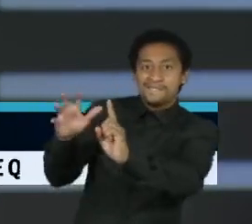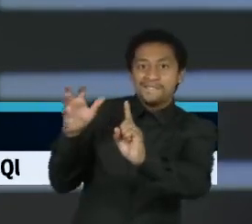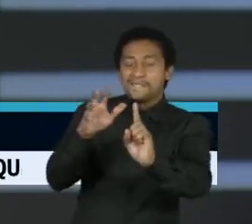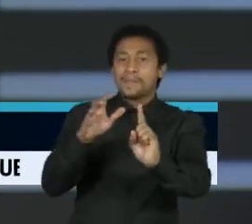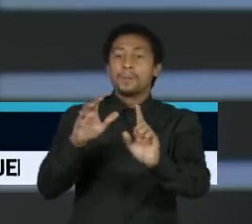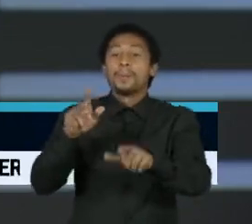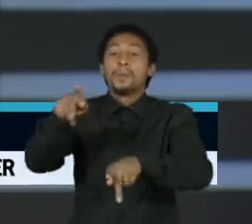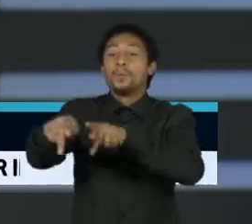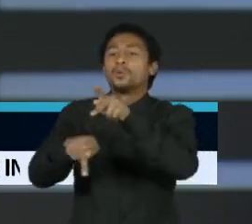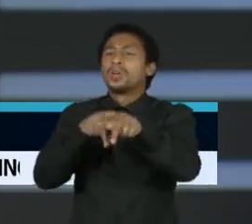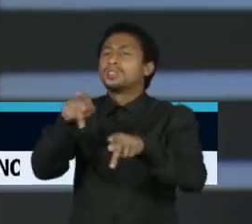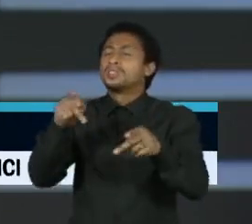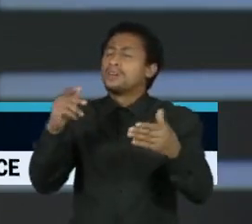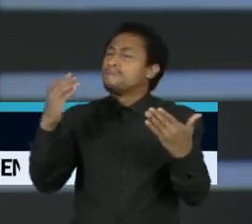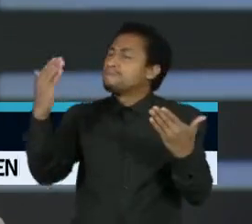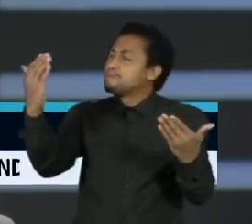desconfiança